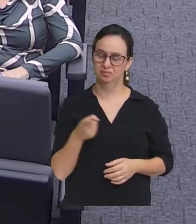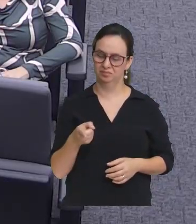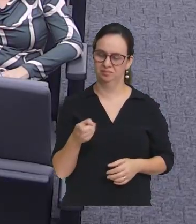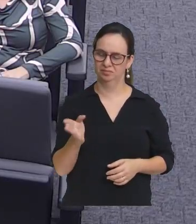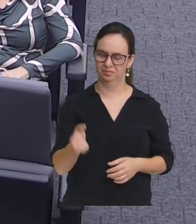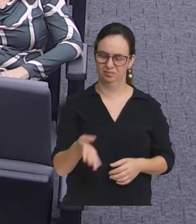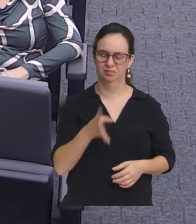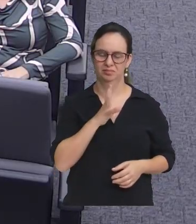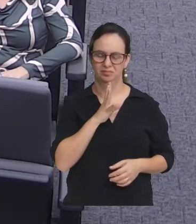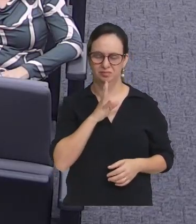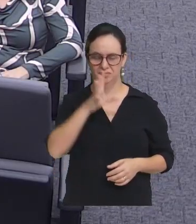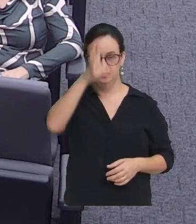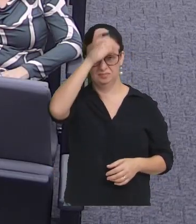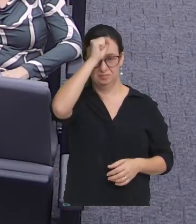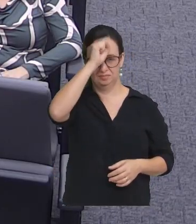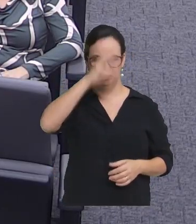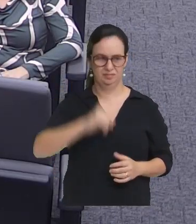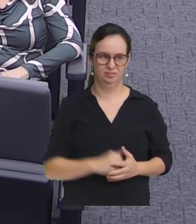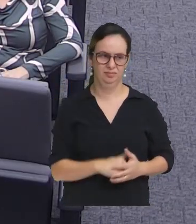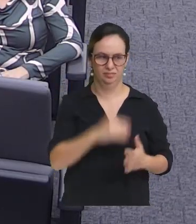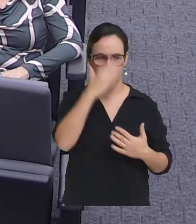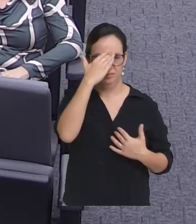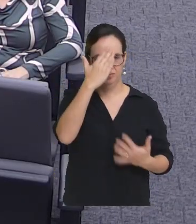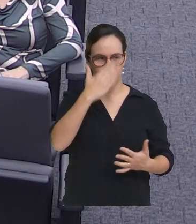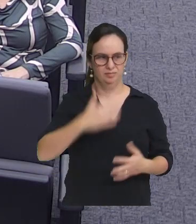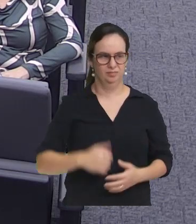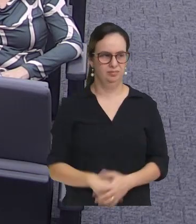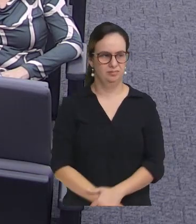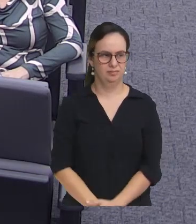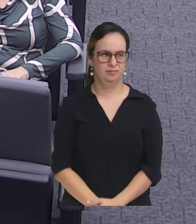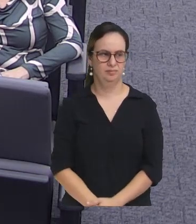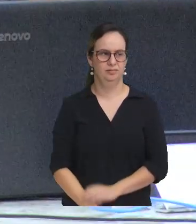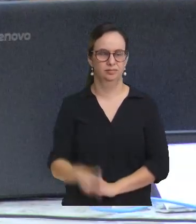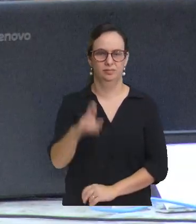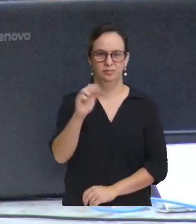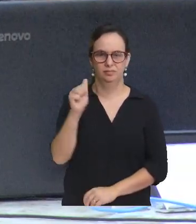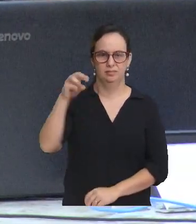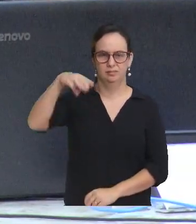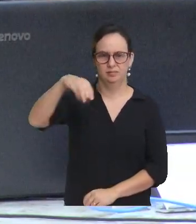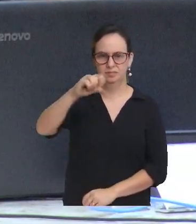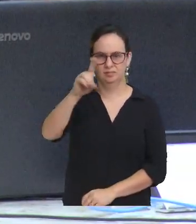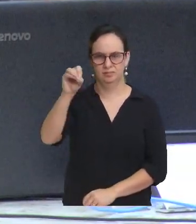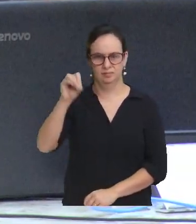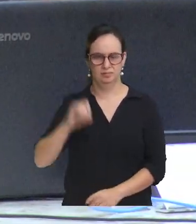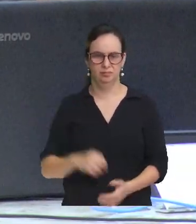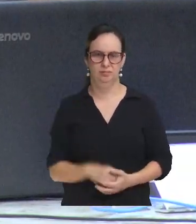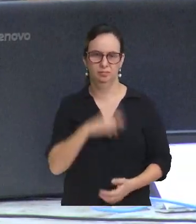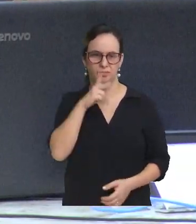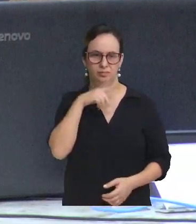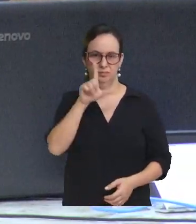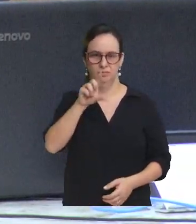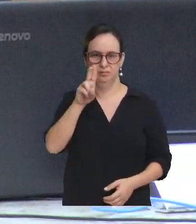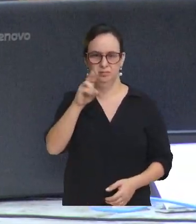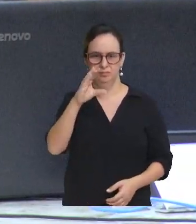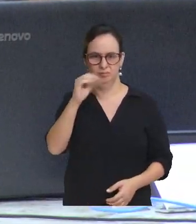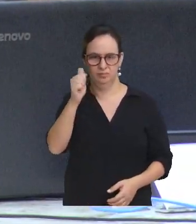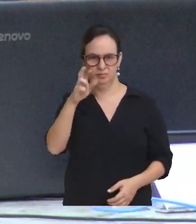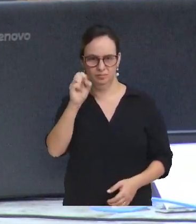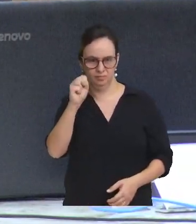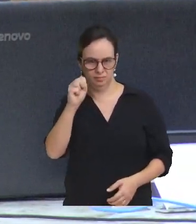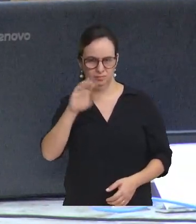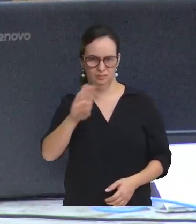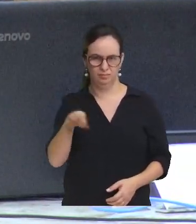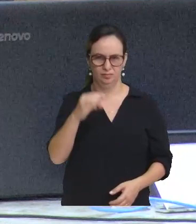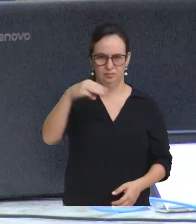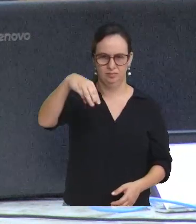presidente. Eu queria dizer ao Lucas e à Mayara, não poderia me furtar a oportunidade, não sei